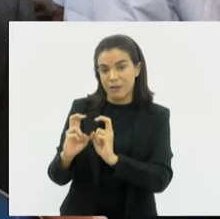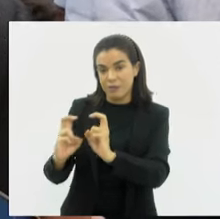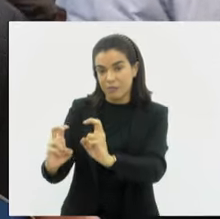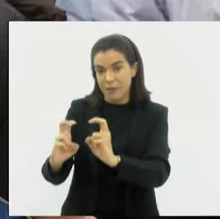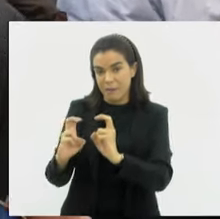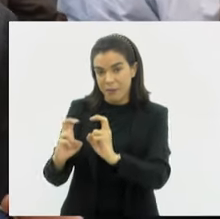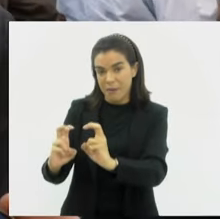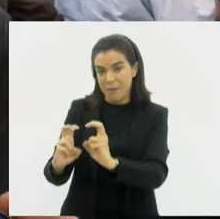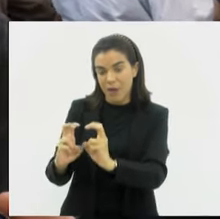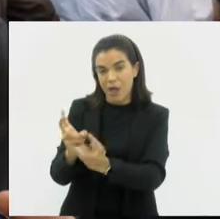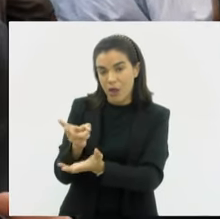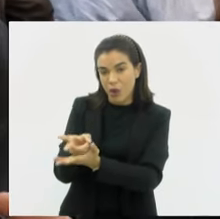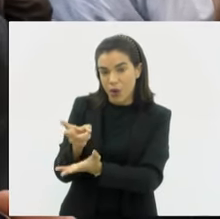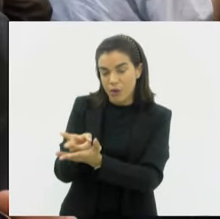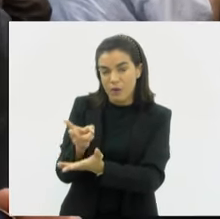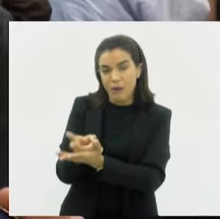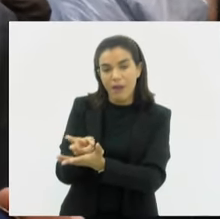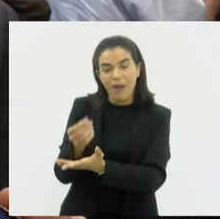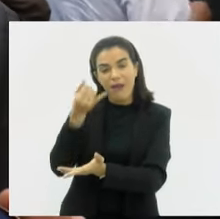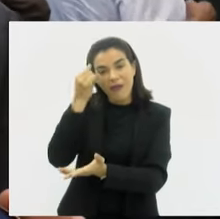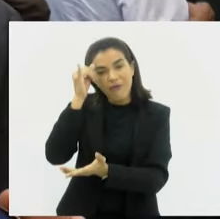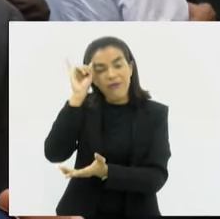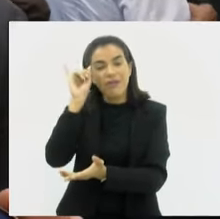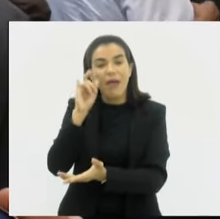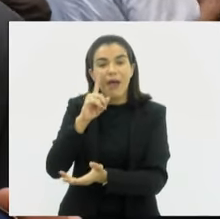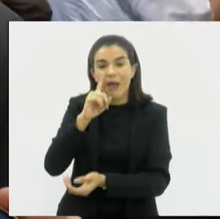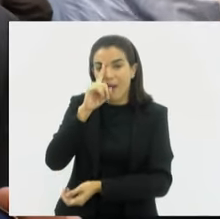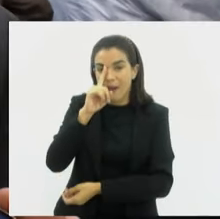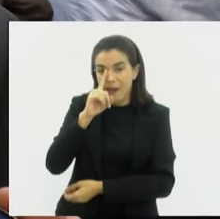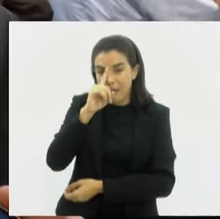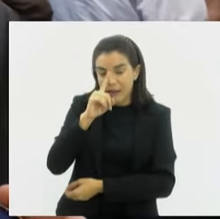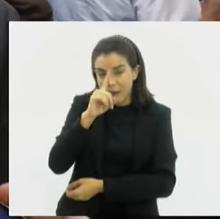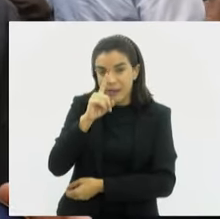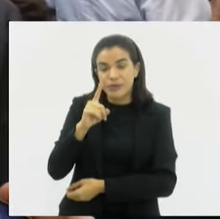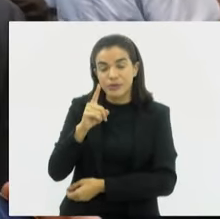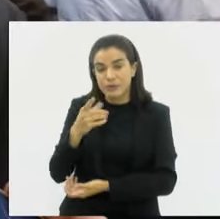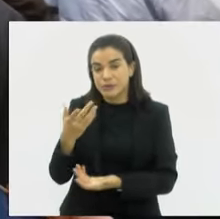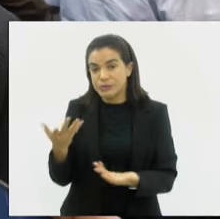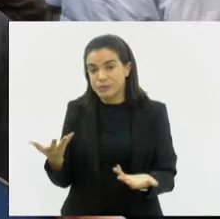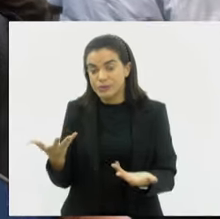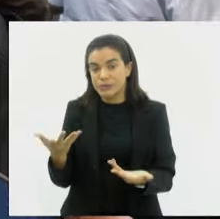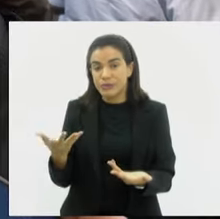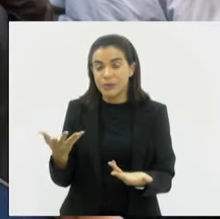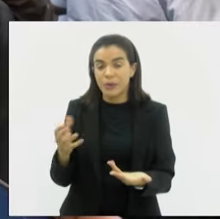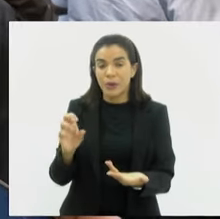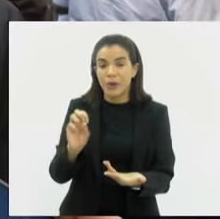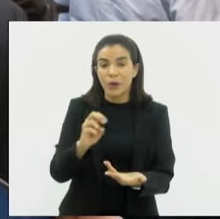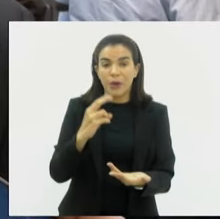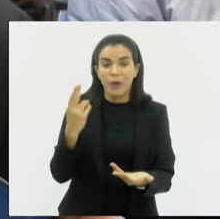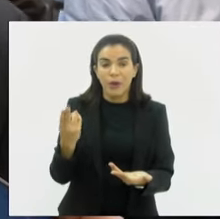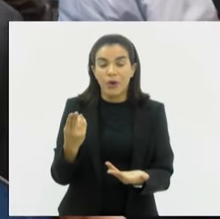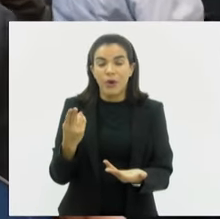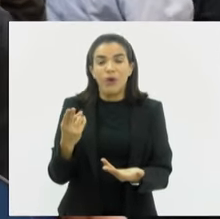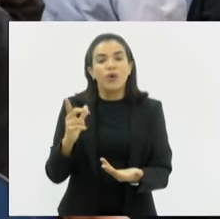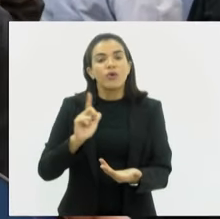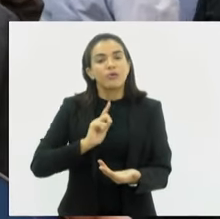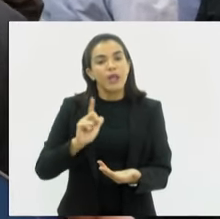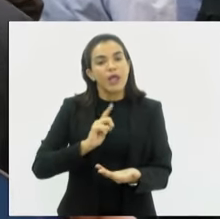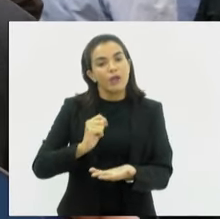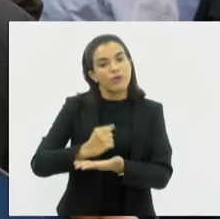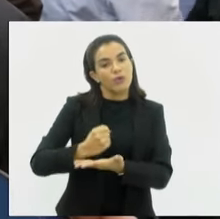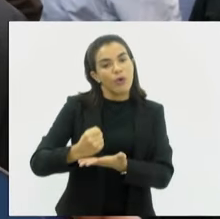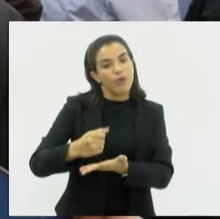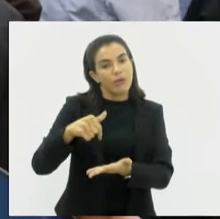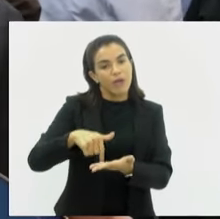pé, sem risco para o entorno, ou está previsto também já